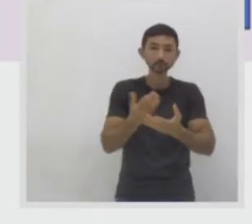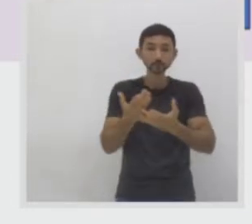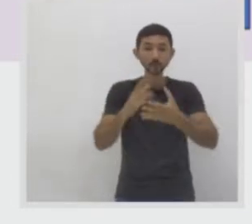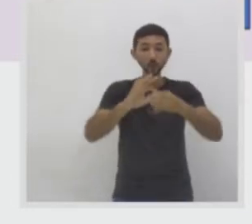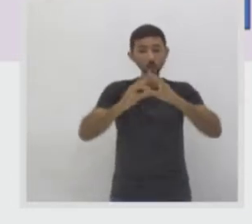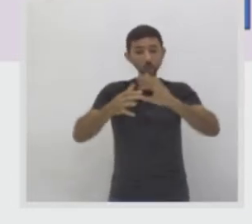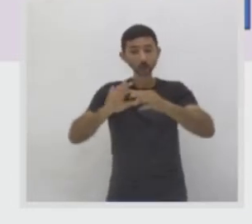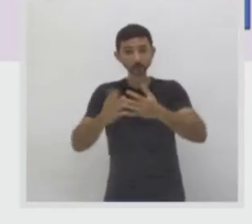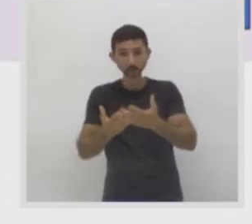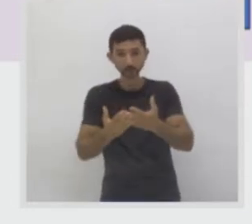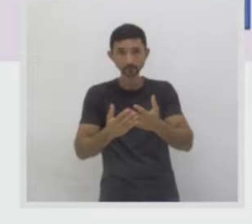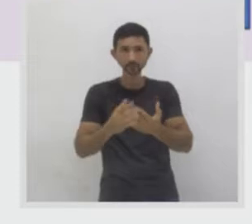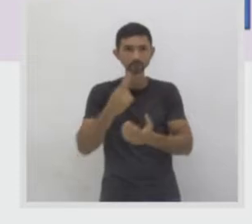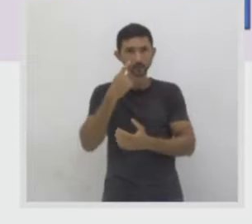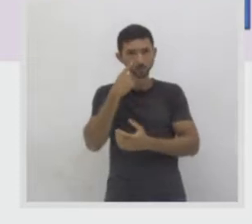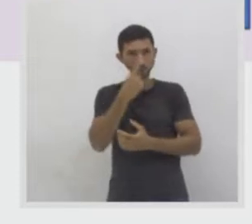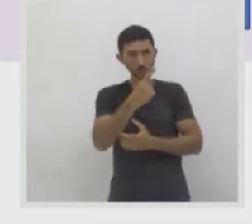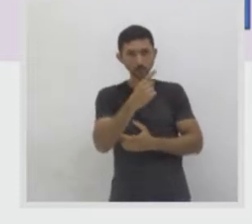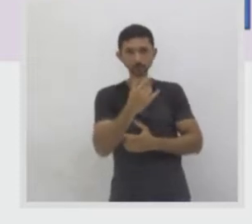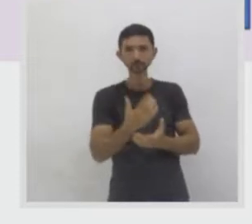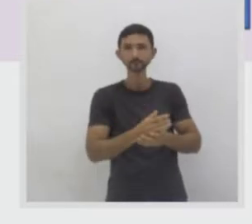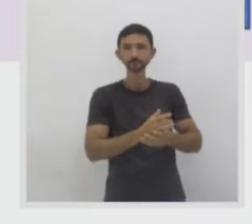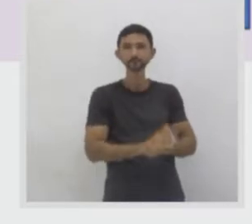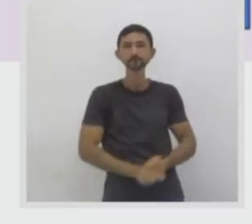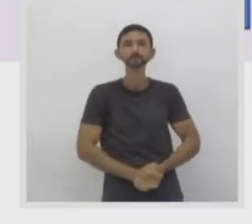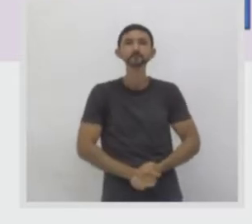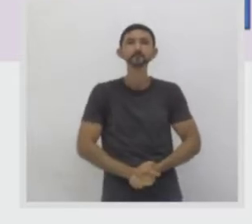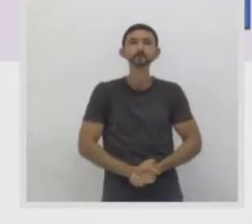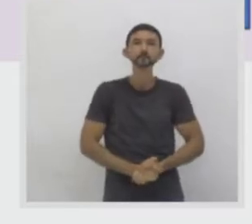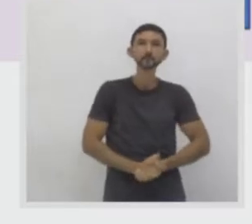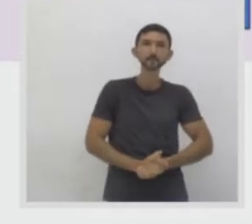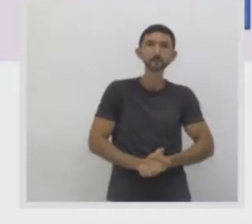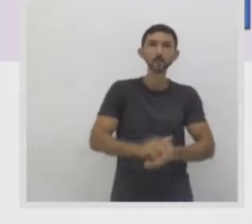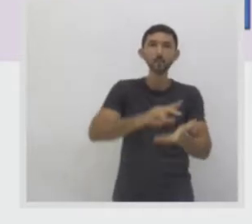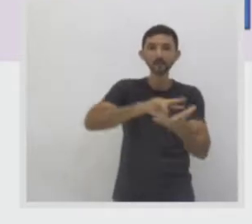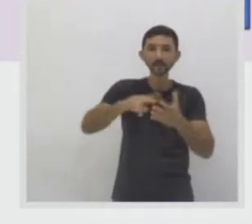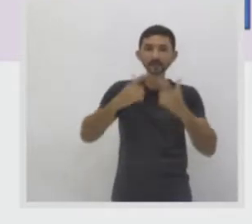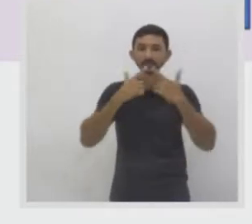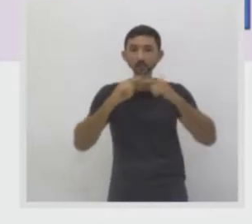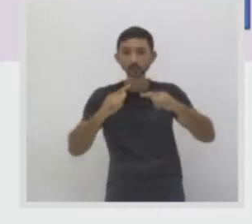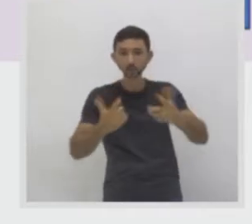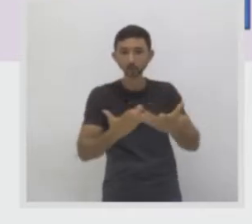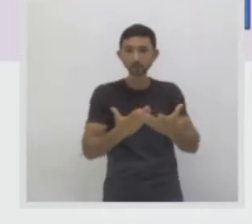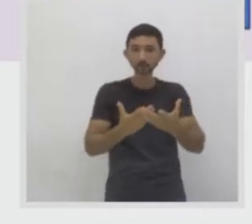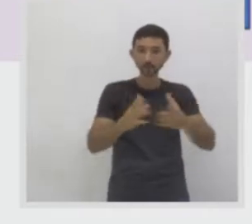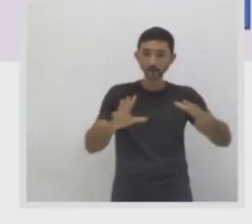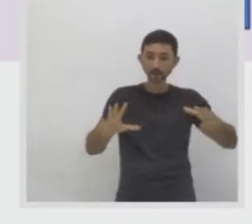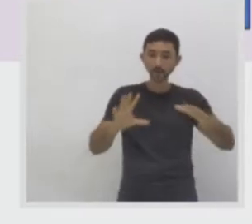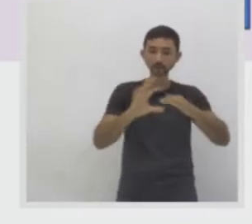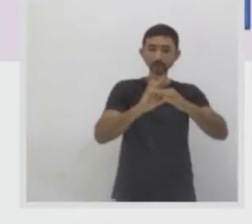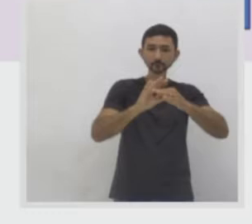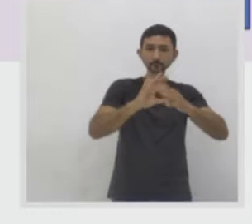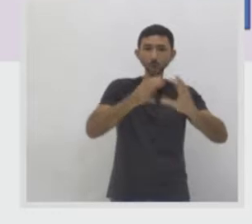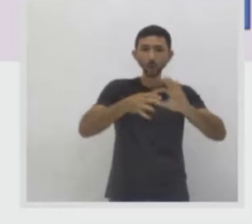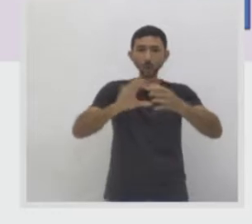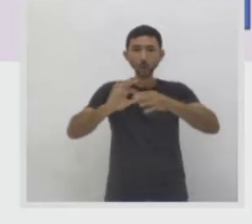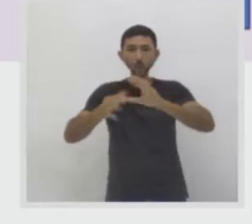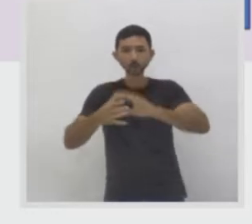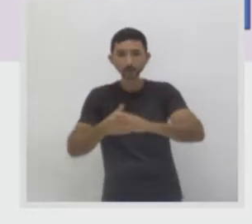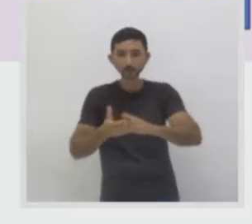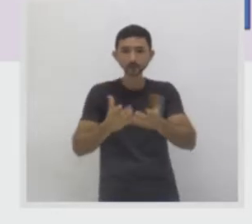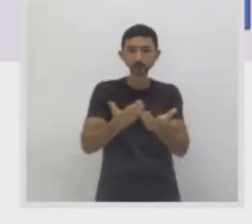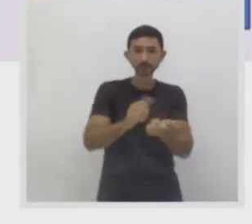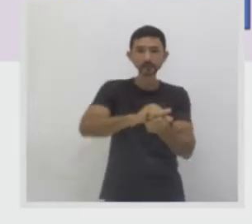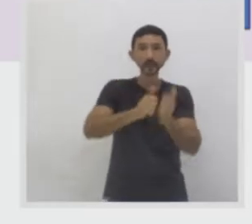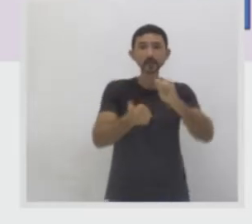Então, olha aí essa informação ao lado. A variação linguística tem que estar ligada a um contexto e ela tem que se adequar